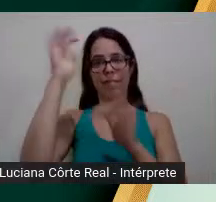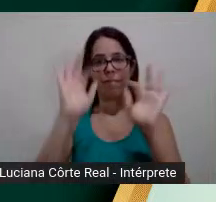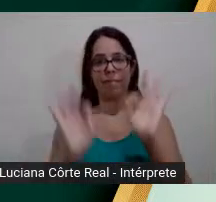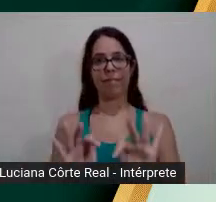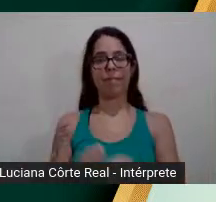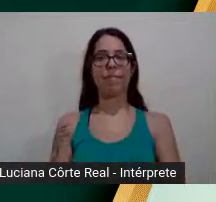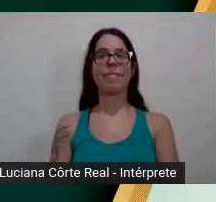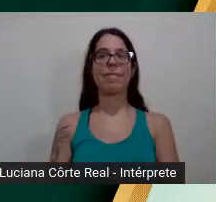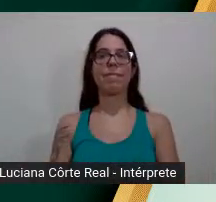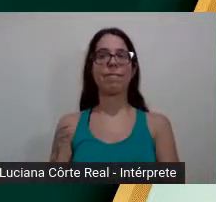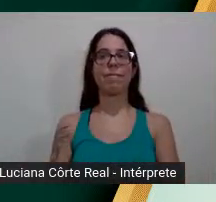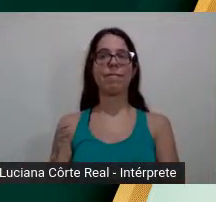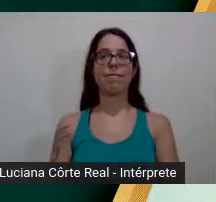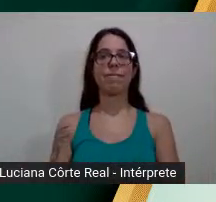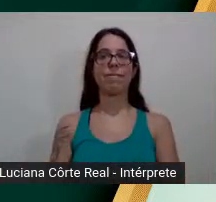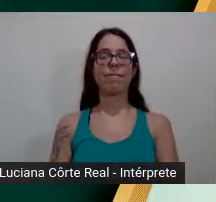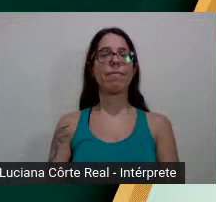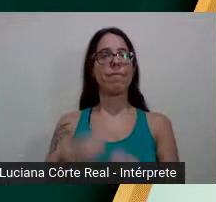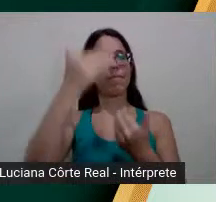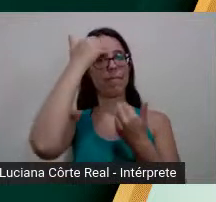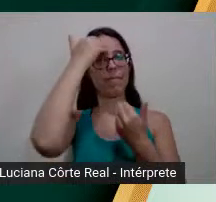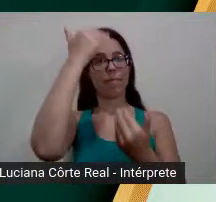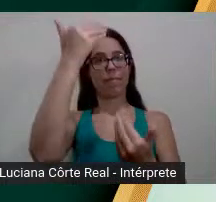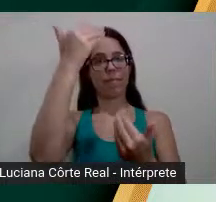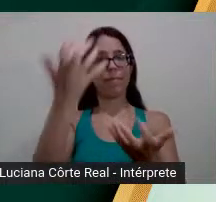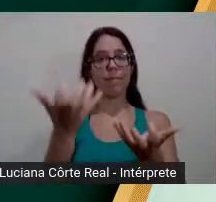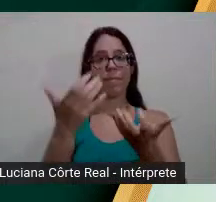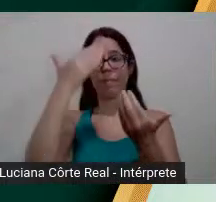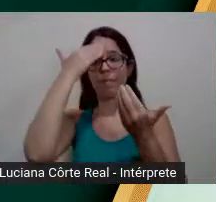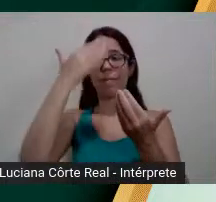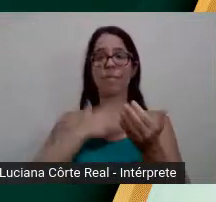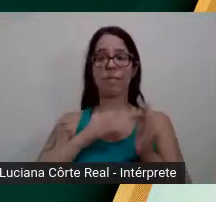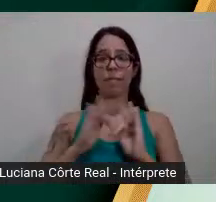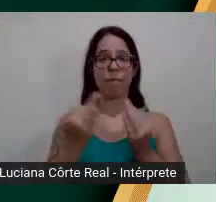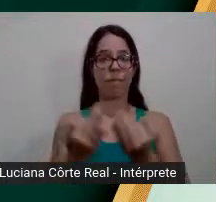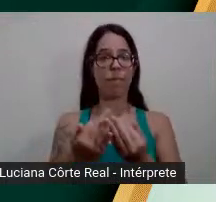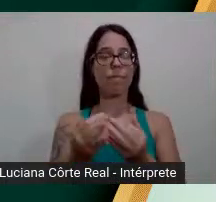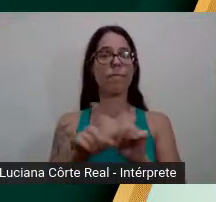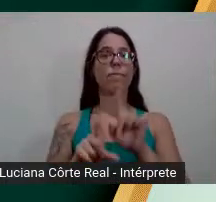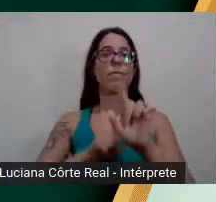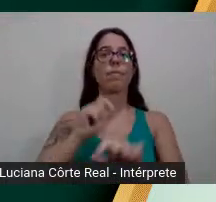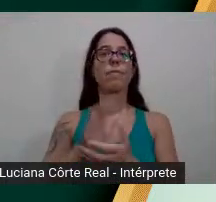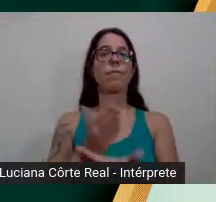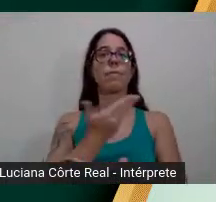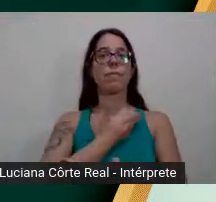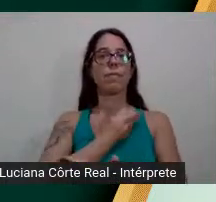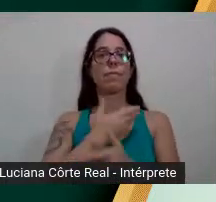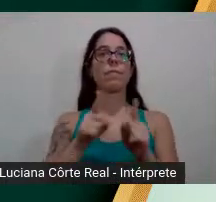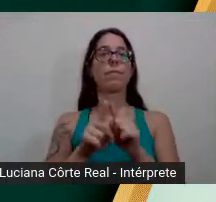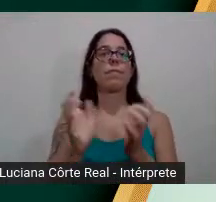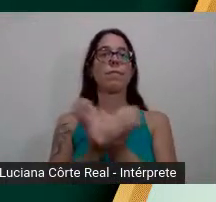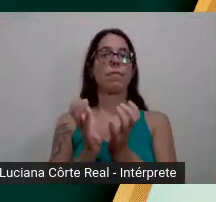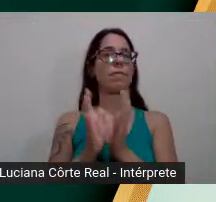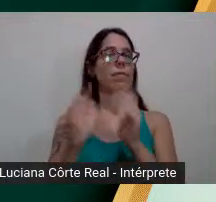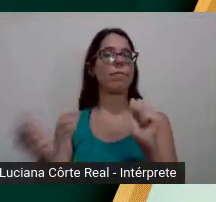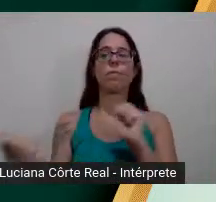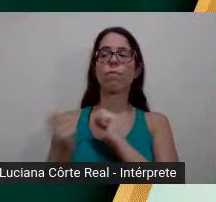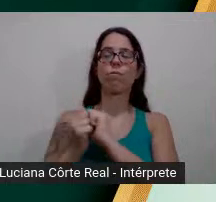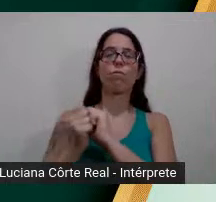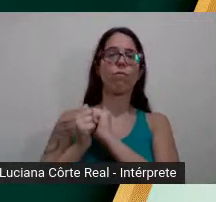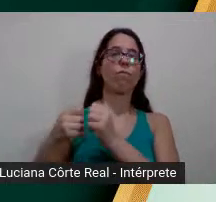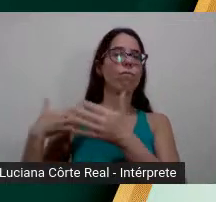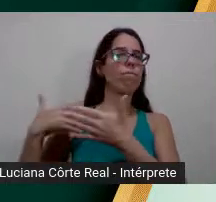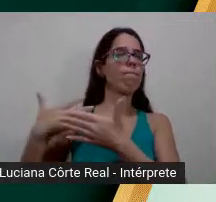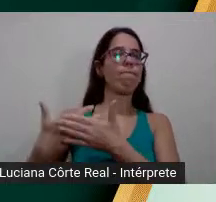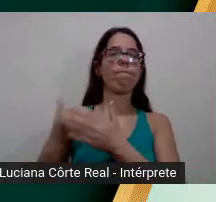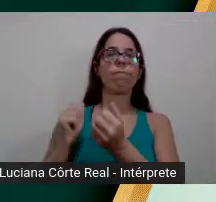felicidades. Muito obrigado. Quero agradecer a minha família, aos meus amigos e colegas que estiveram junto nessa